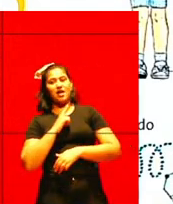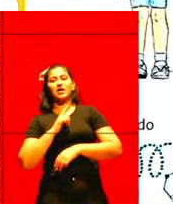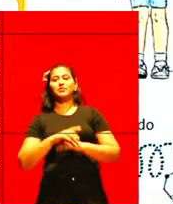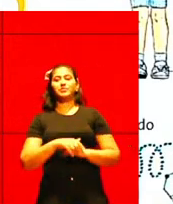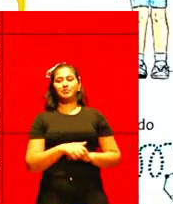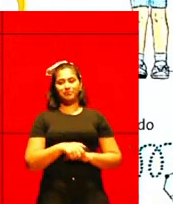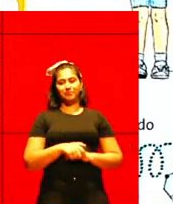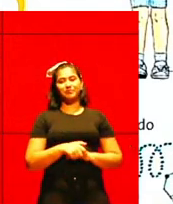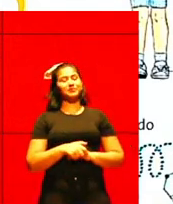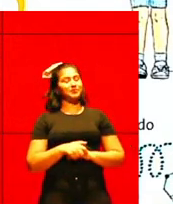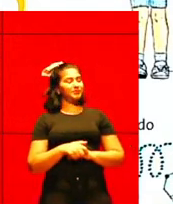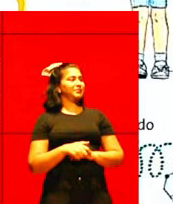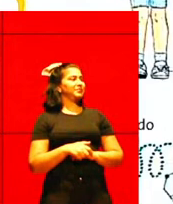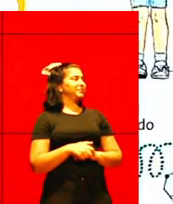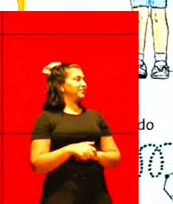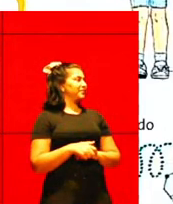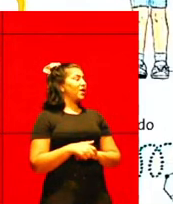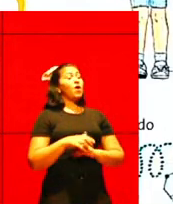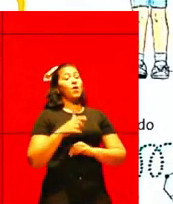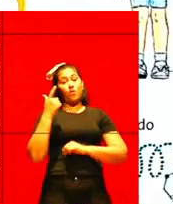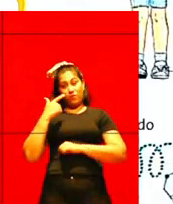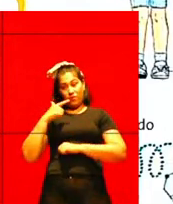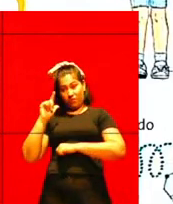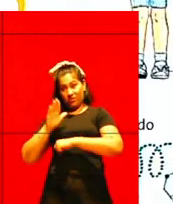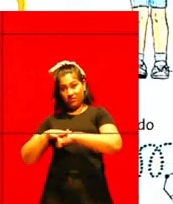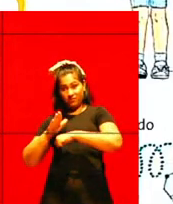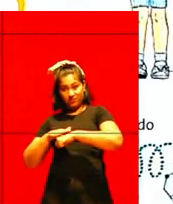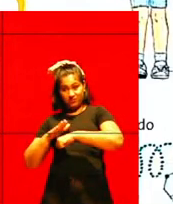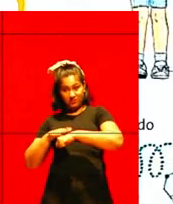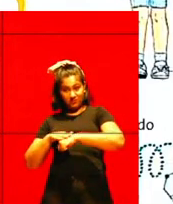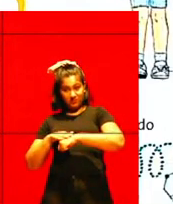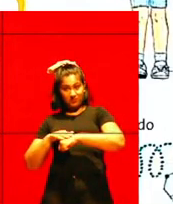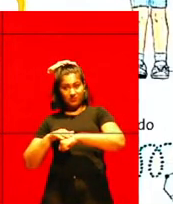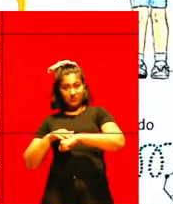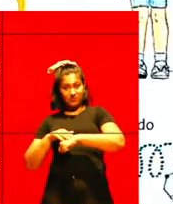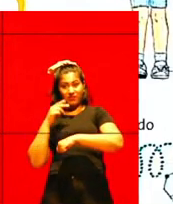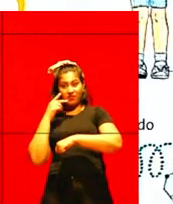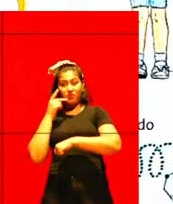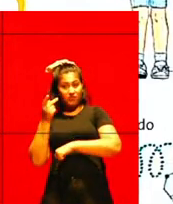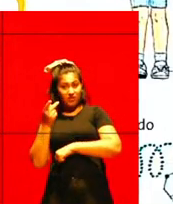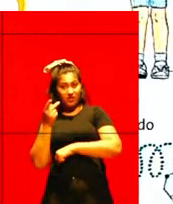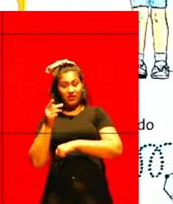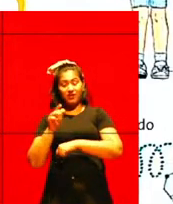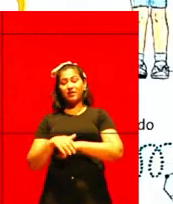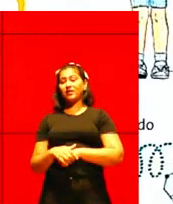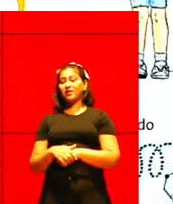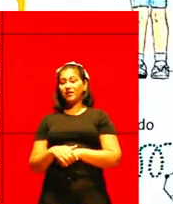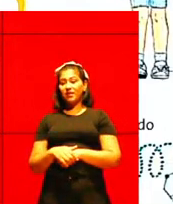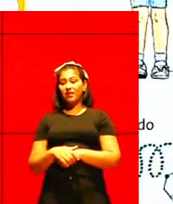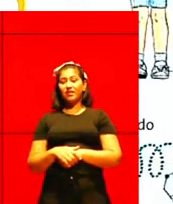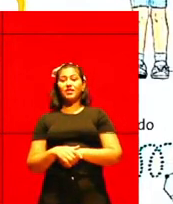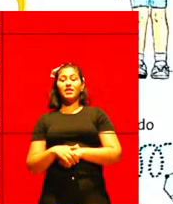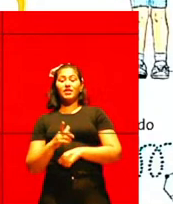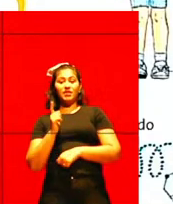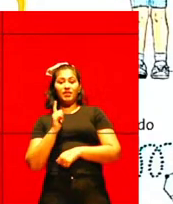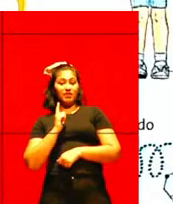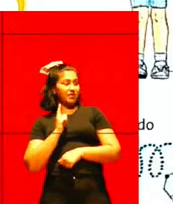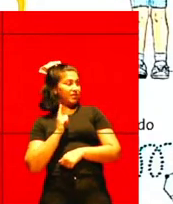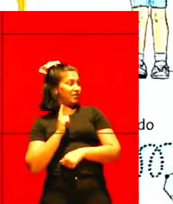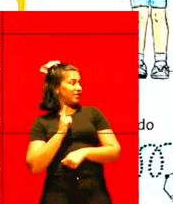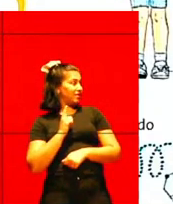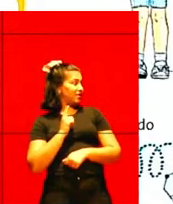Ok. Tem outra função também que eu falei para vocês, né? Até porque eu estou pisando num carboidrato.